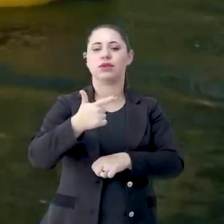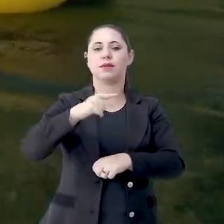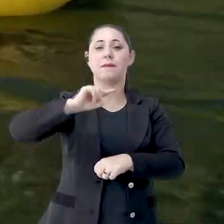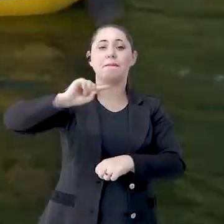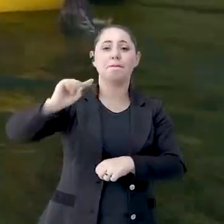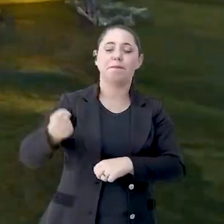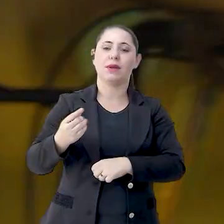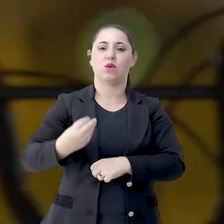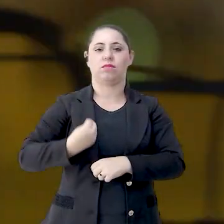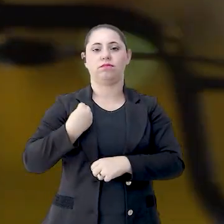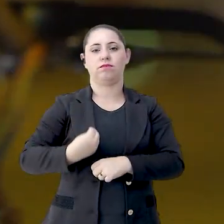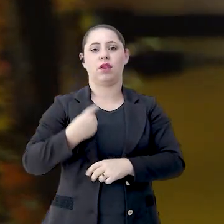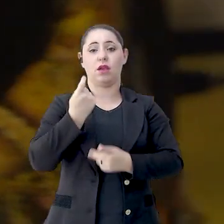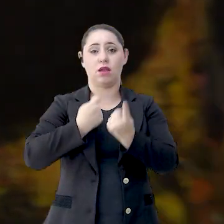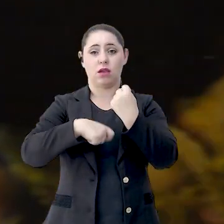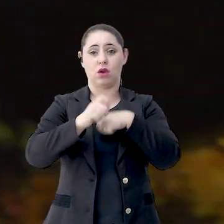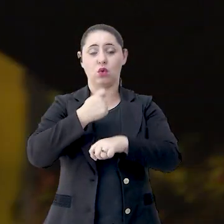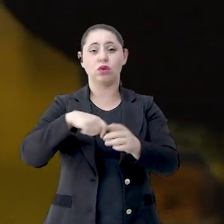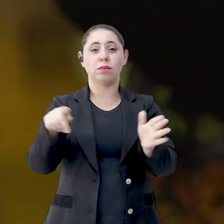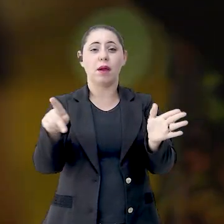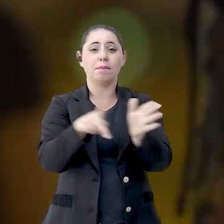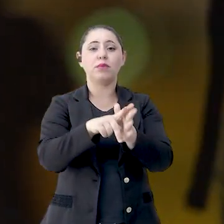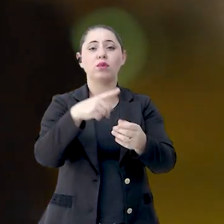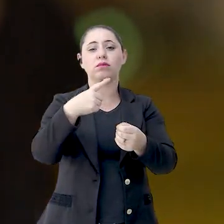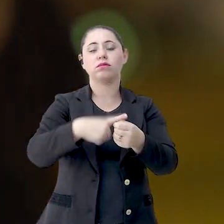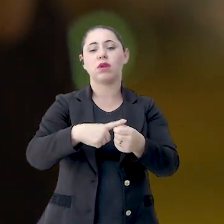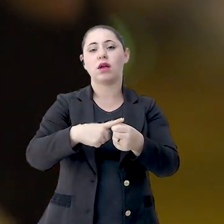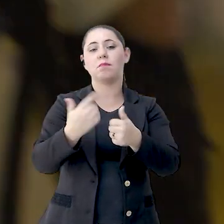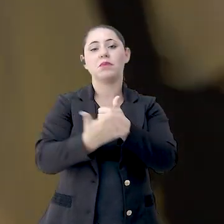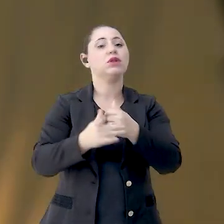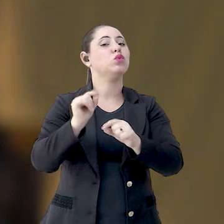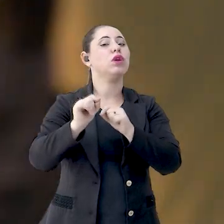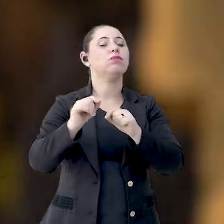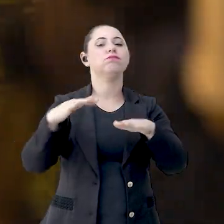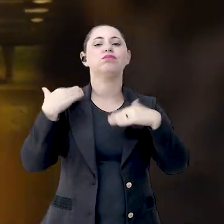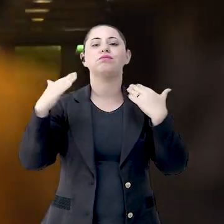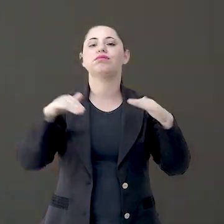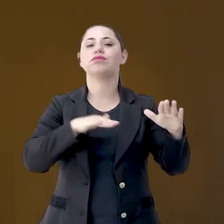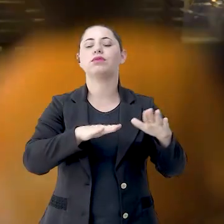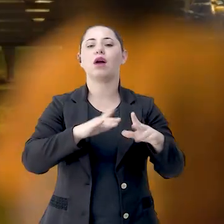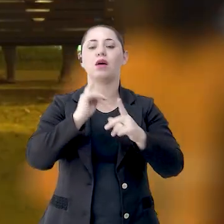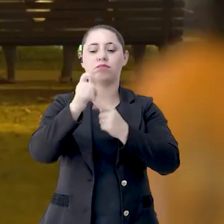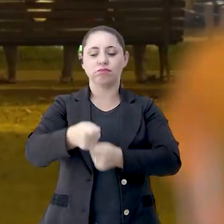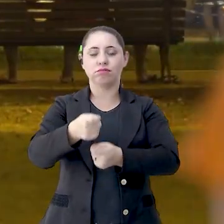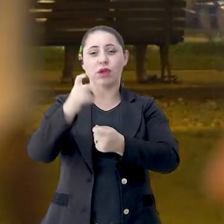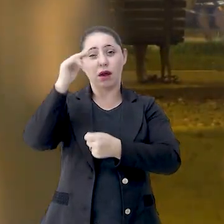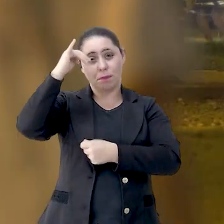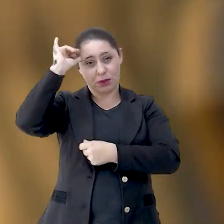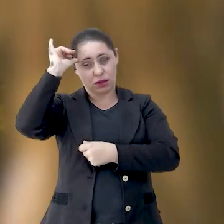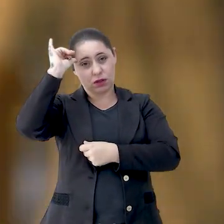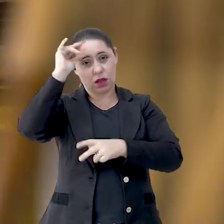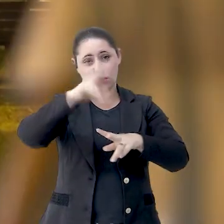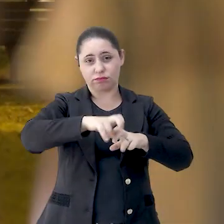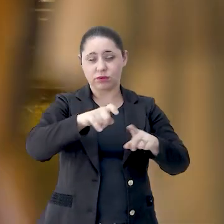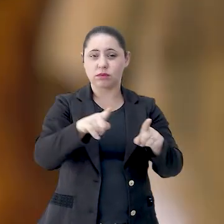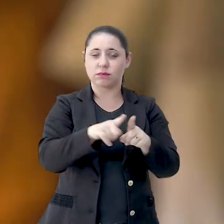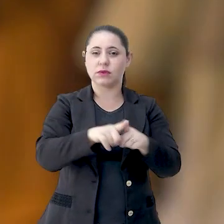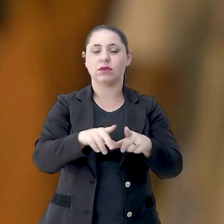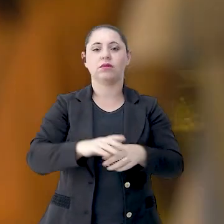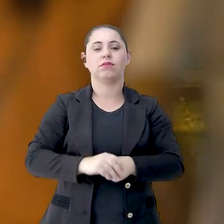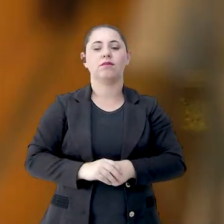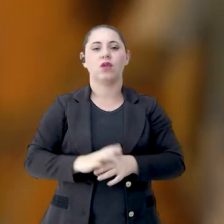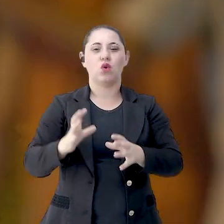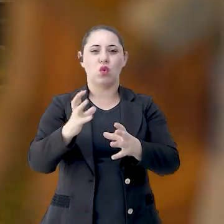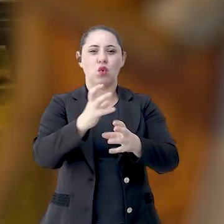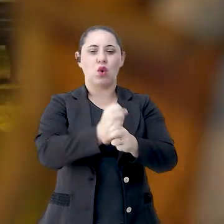e agricultura. A arrecadação ultrapassa os 100 milhões de reais. A mineração também tem colaborado para o